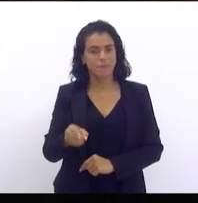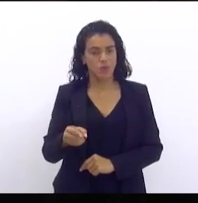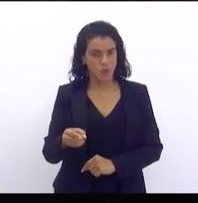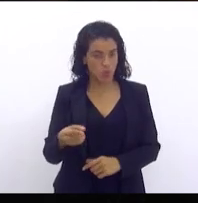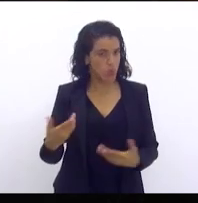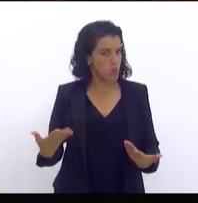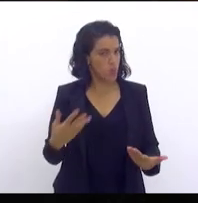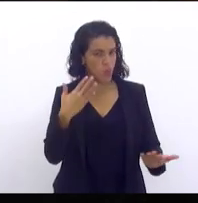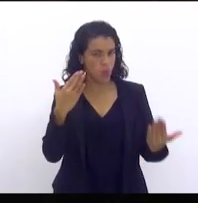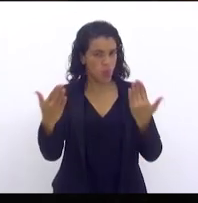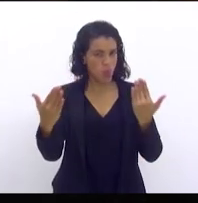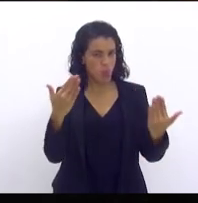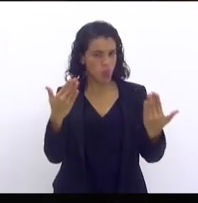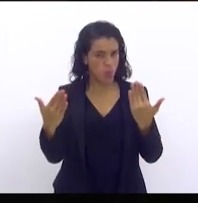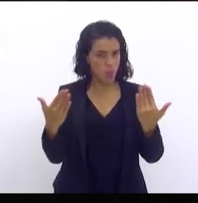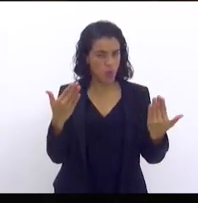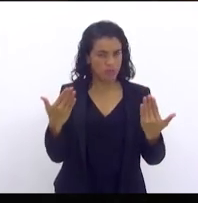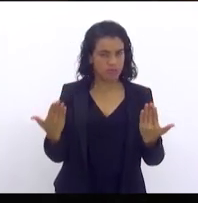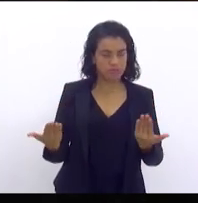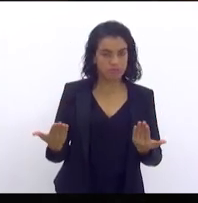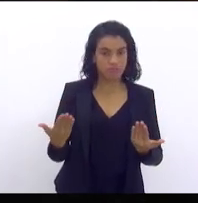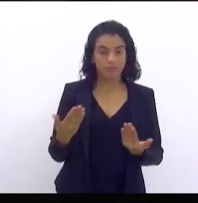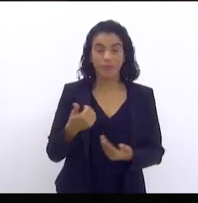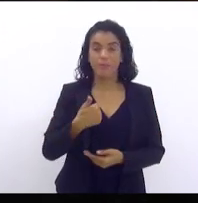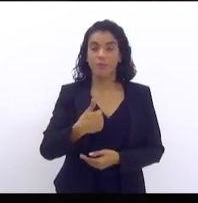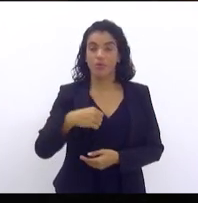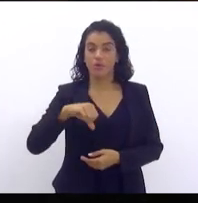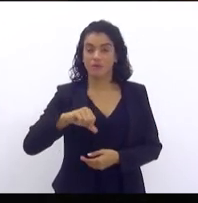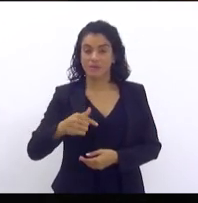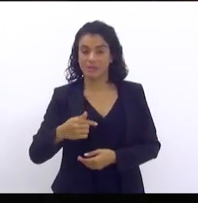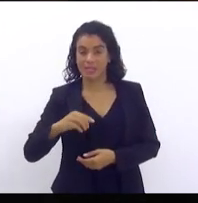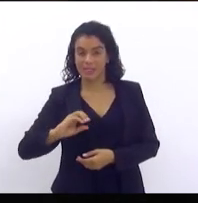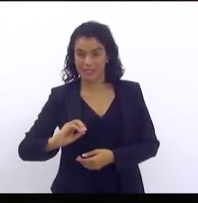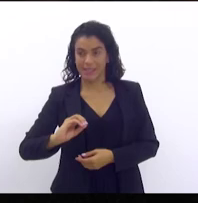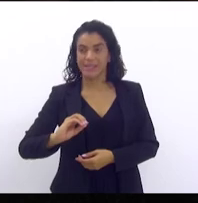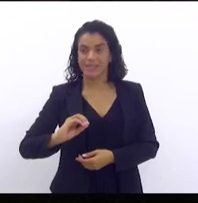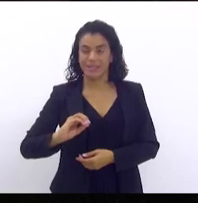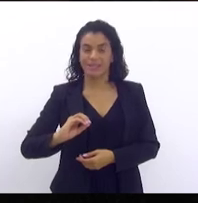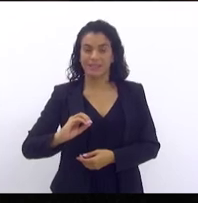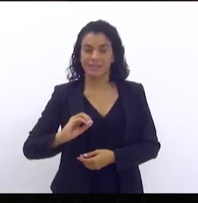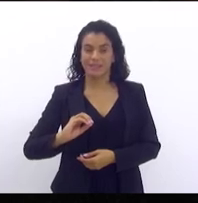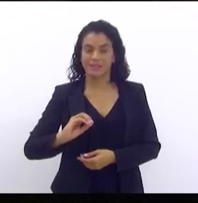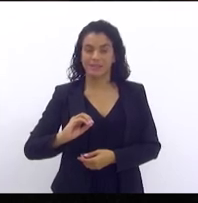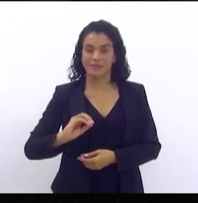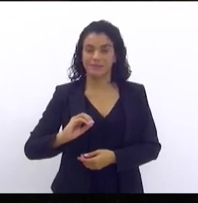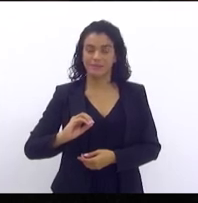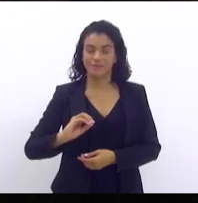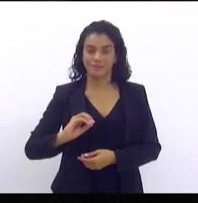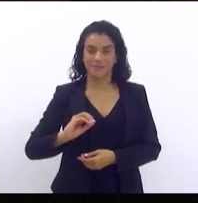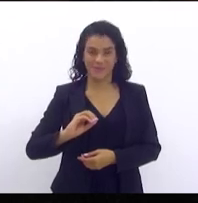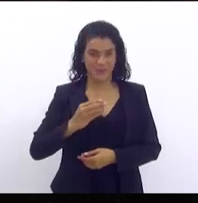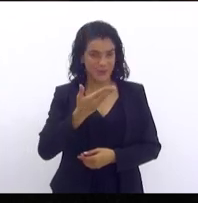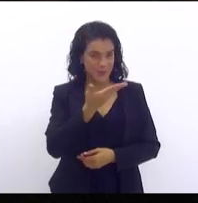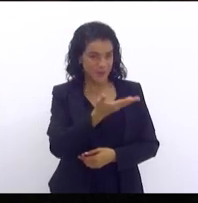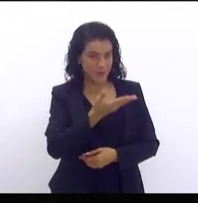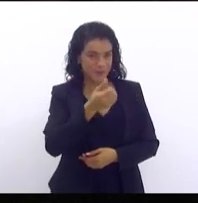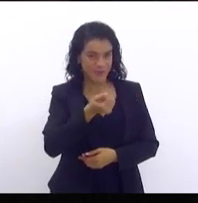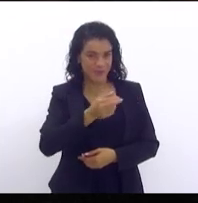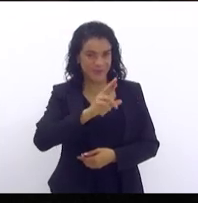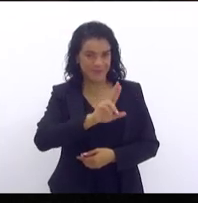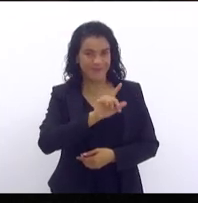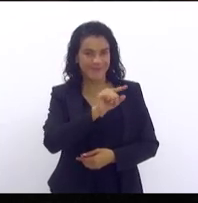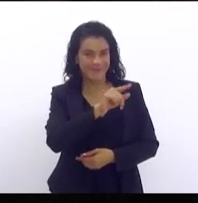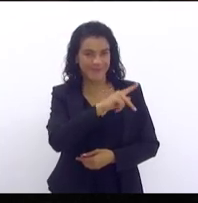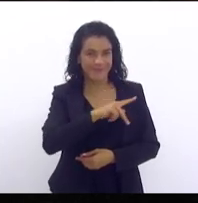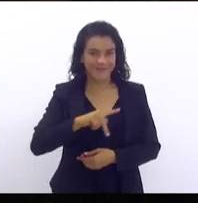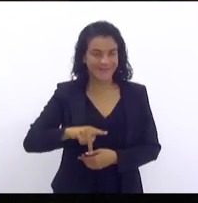360 mil. Olha que queda. Em 1970, deputado Valdaciasi, quando Vossa Excelência